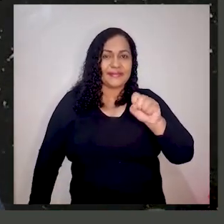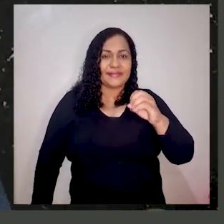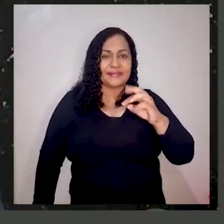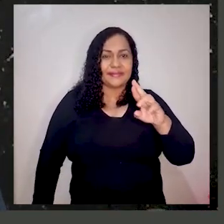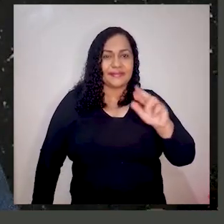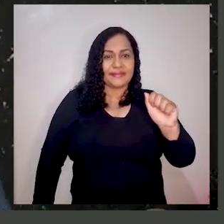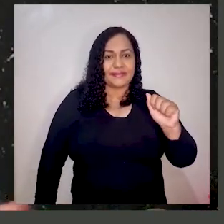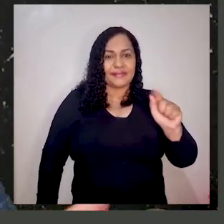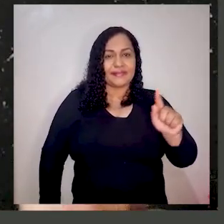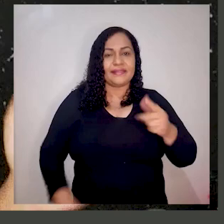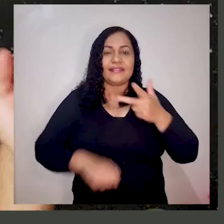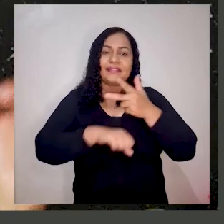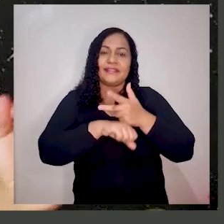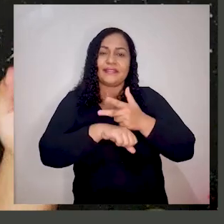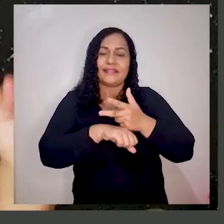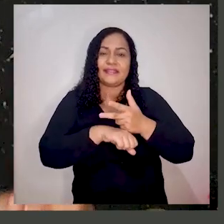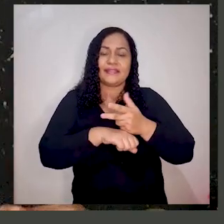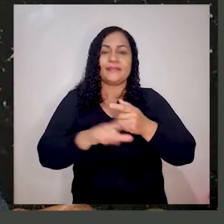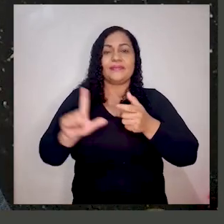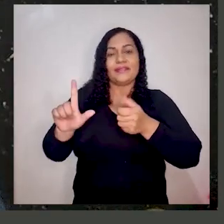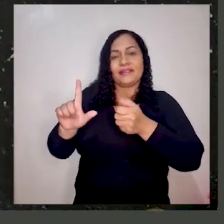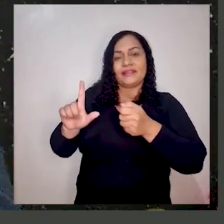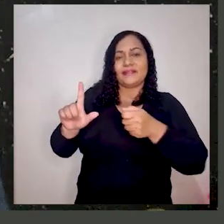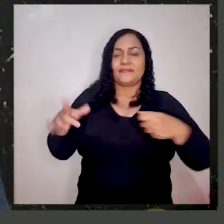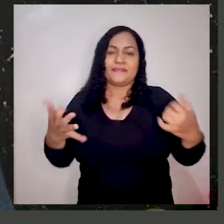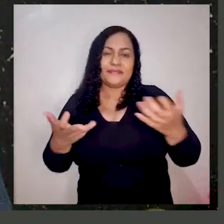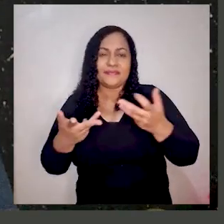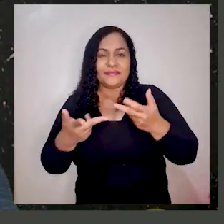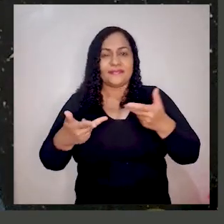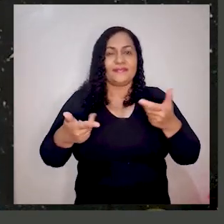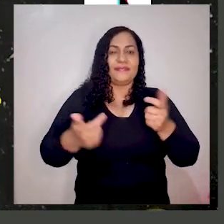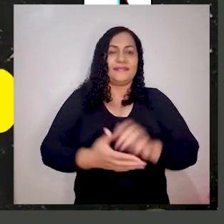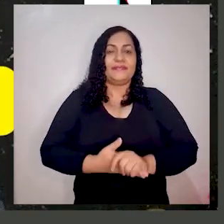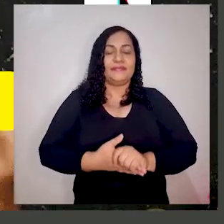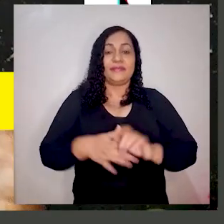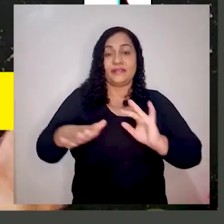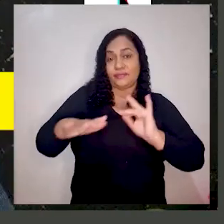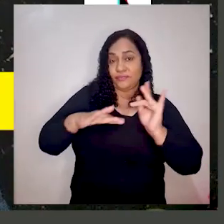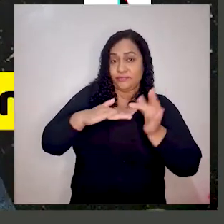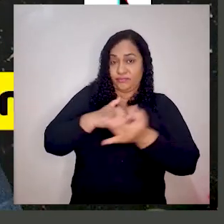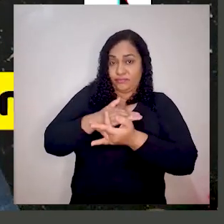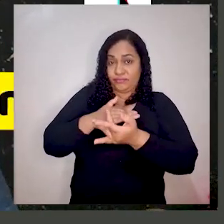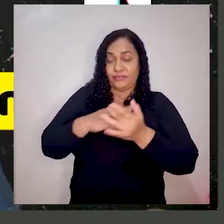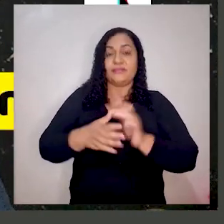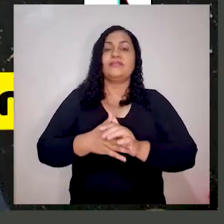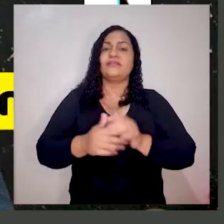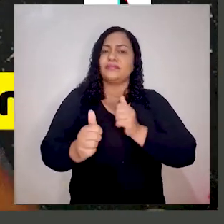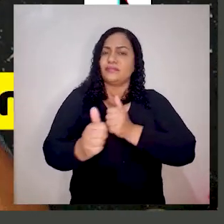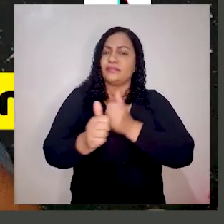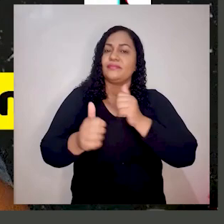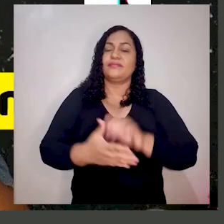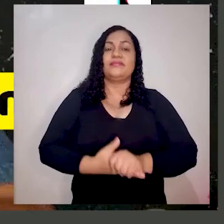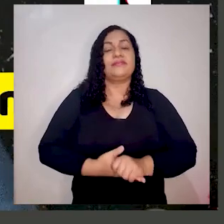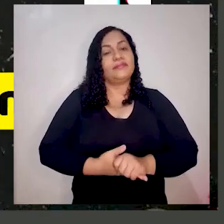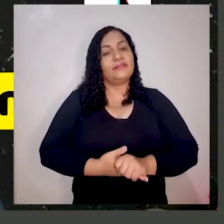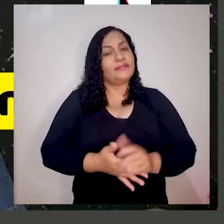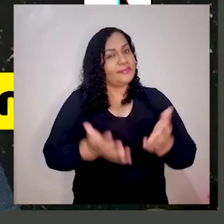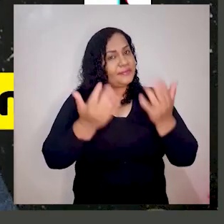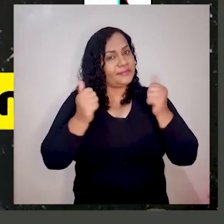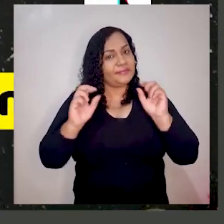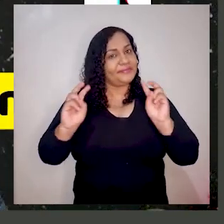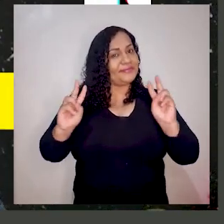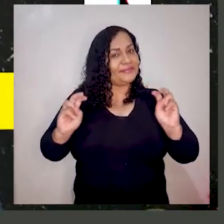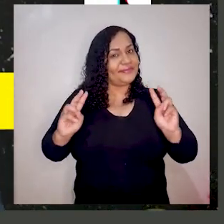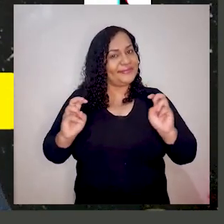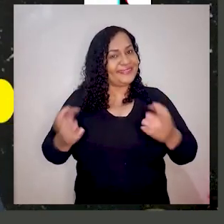um vídeo aqui nesse canal incrível para vocês. Essas aqui são as minhas redes sociais, não esqueça de me seguir, tá?